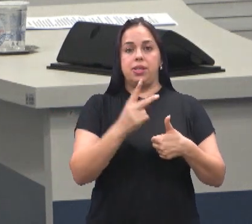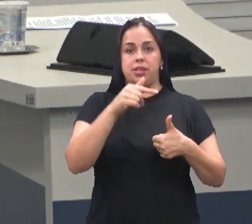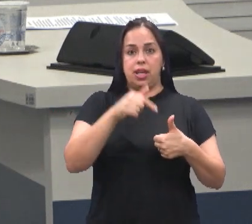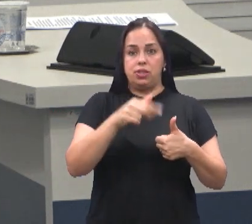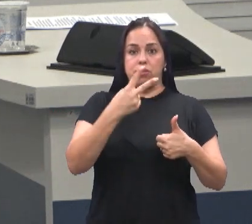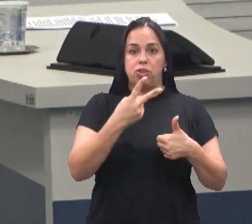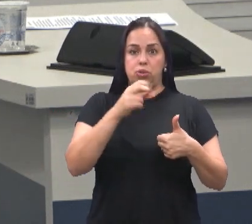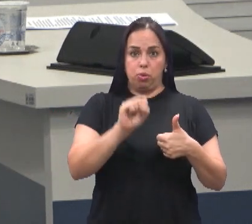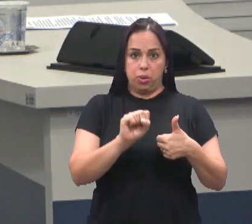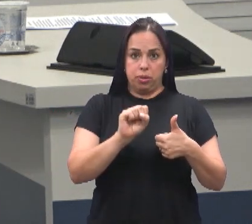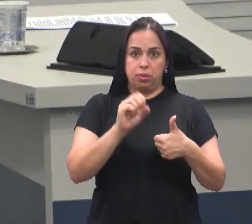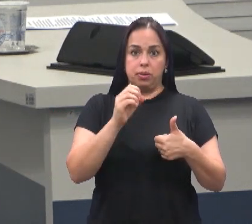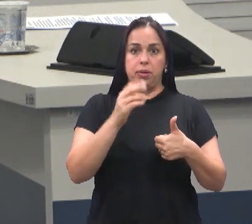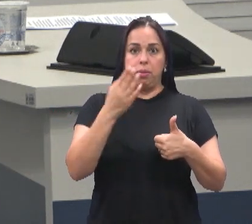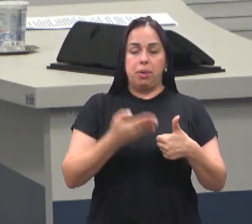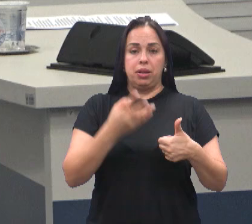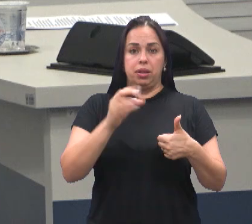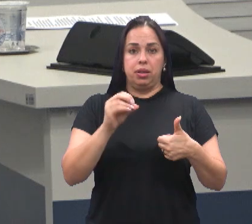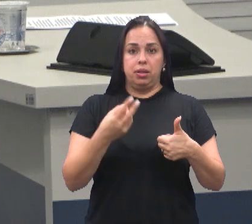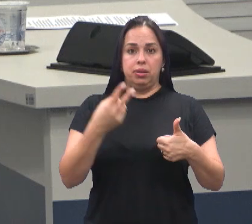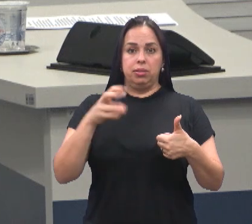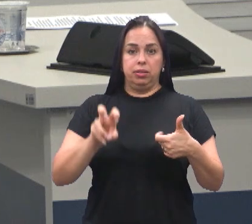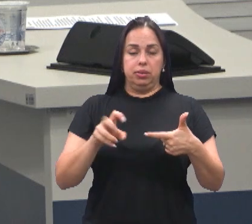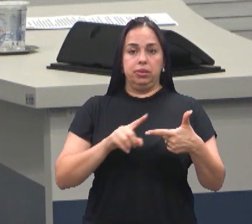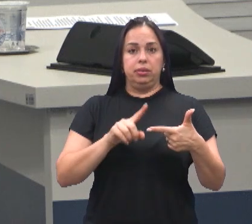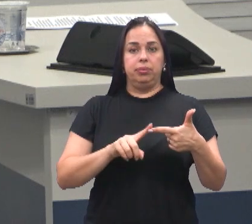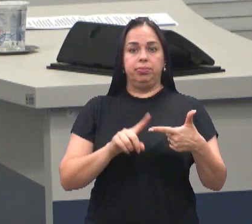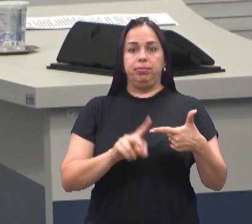2728/2025 e do processo